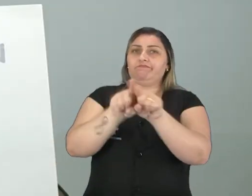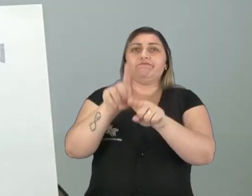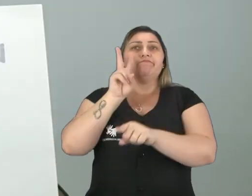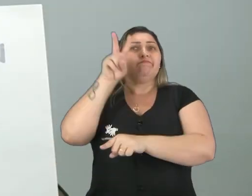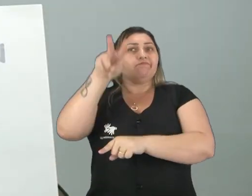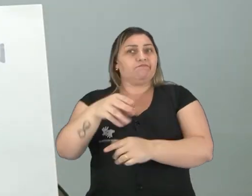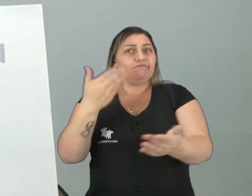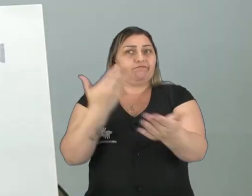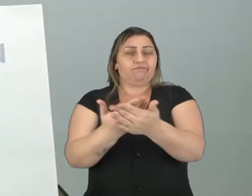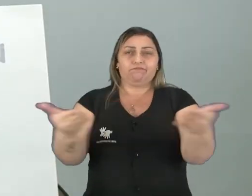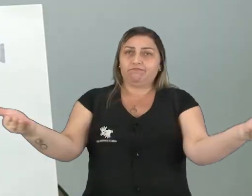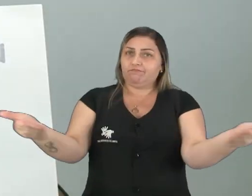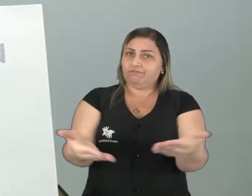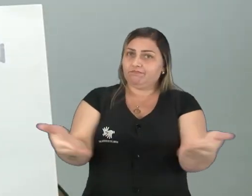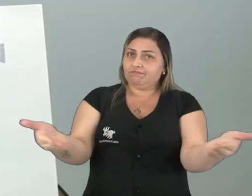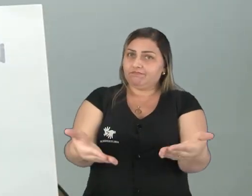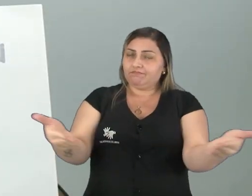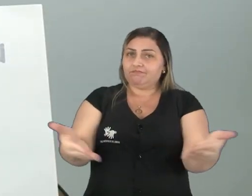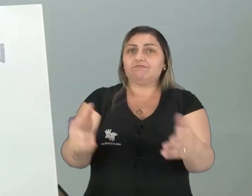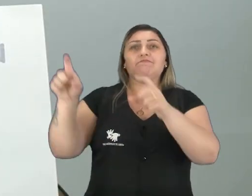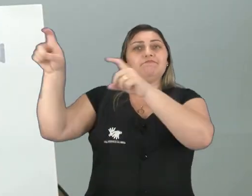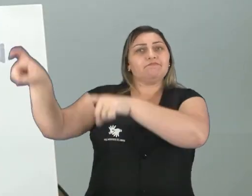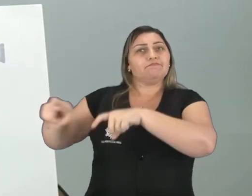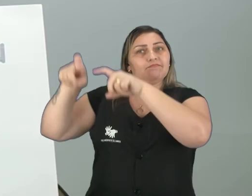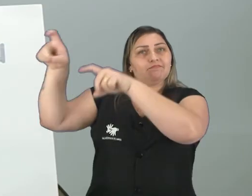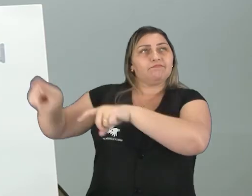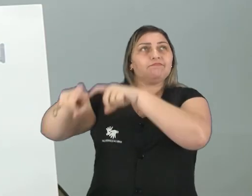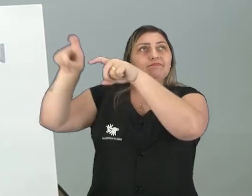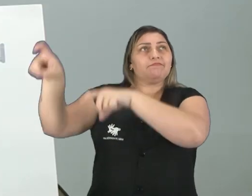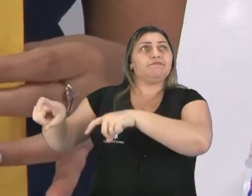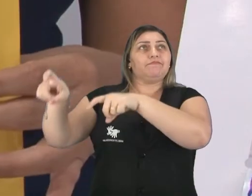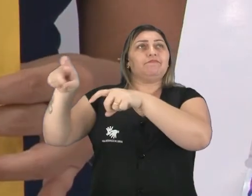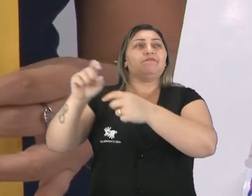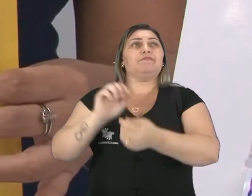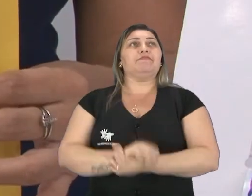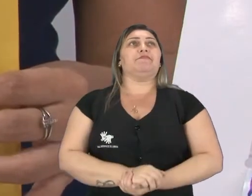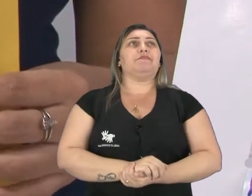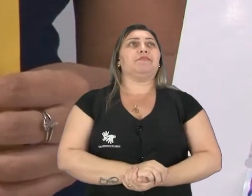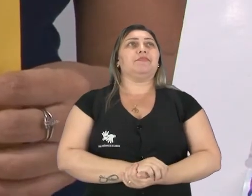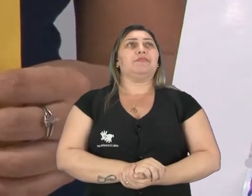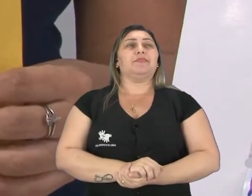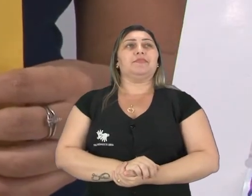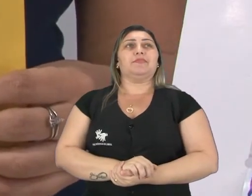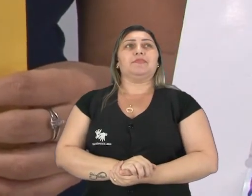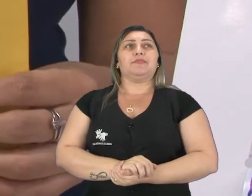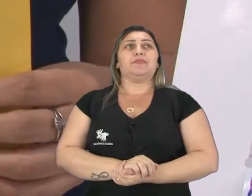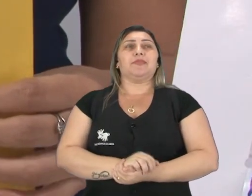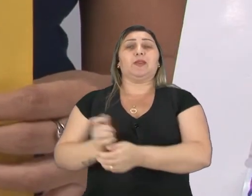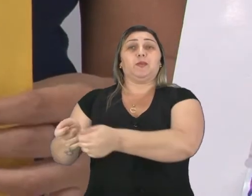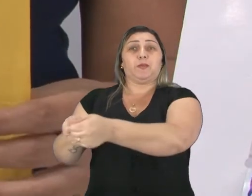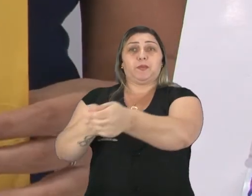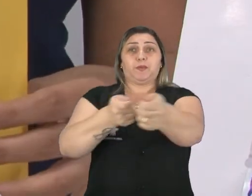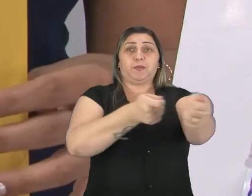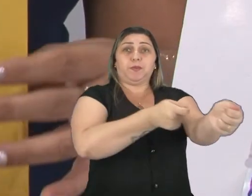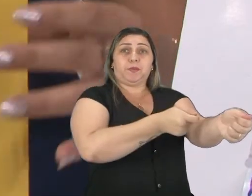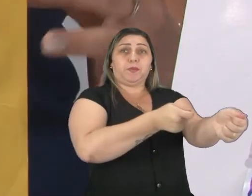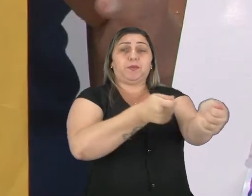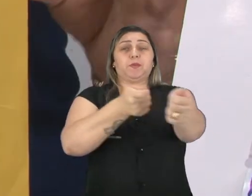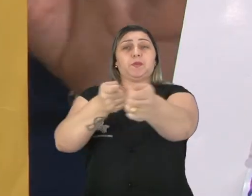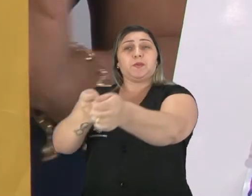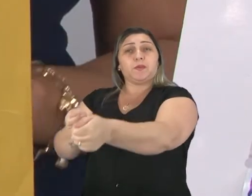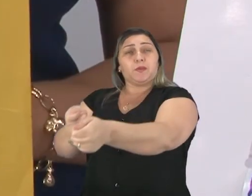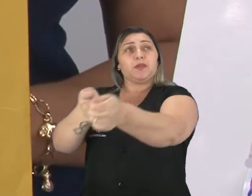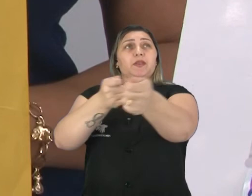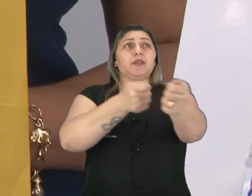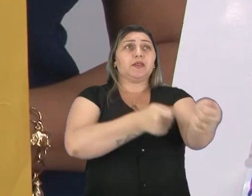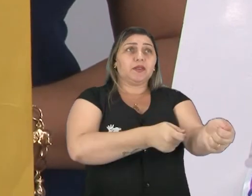também na aula de hoje, é na agricultura, através dessa aqui, ó, da irrigação, tá? Então, a água é